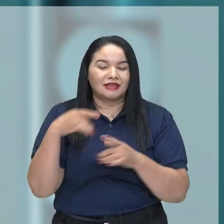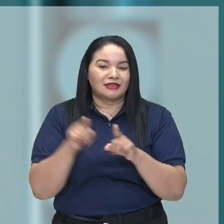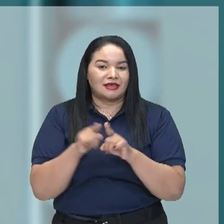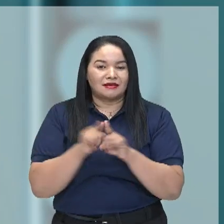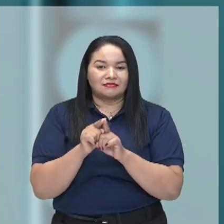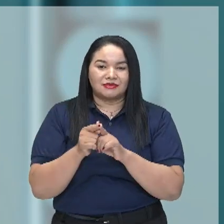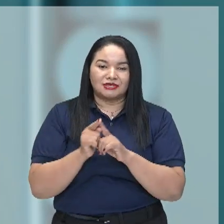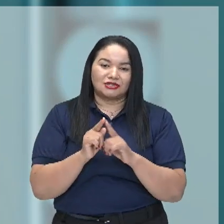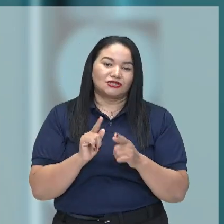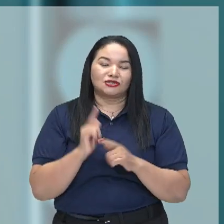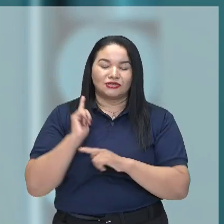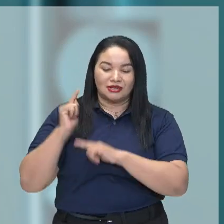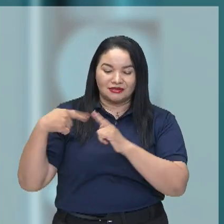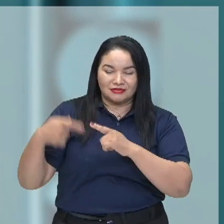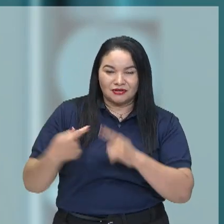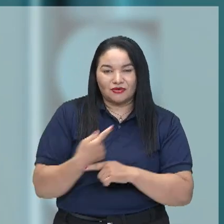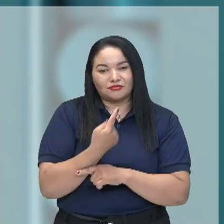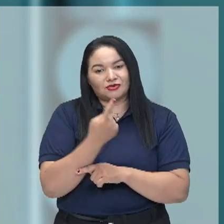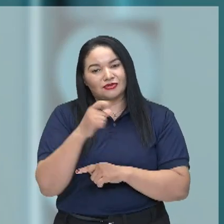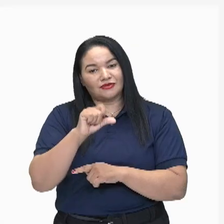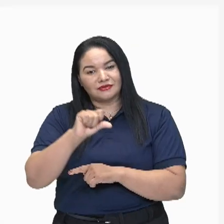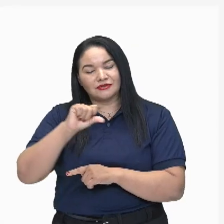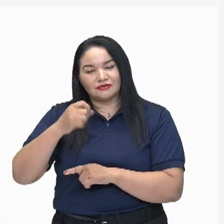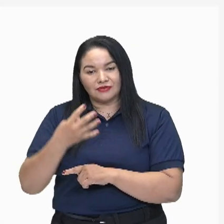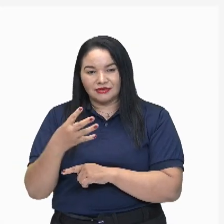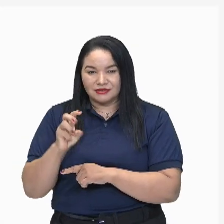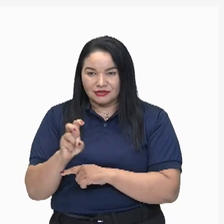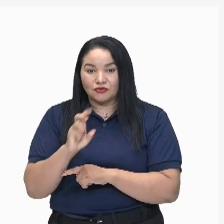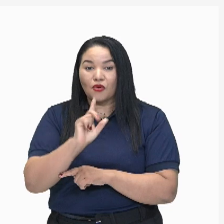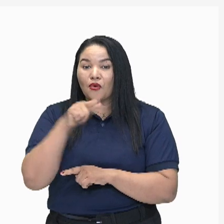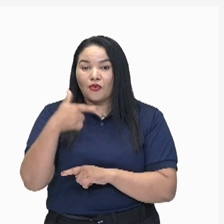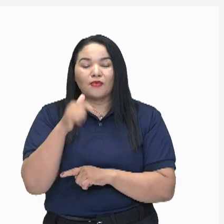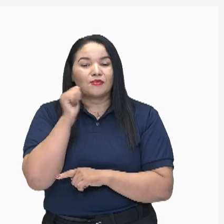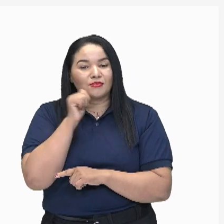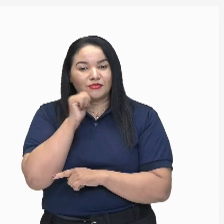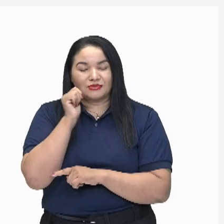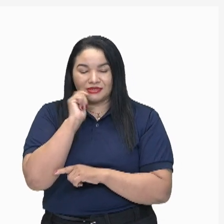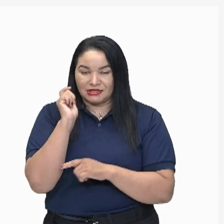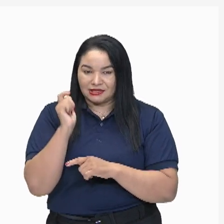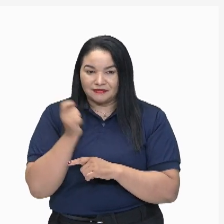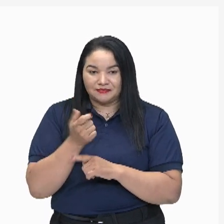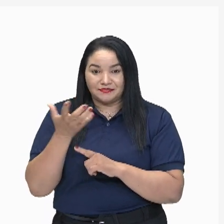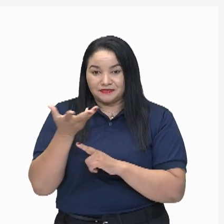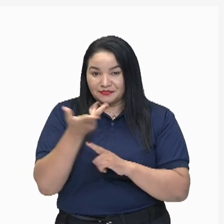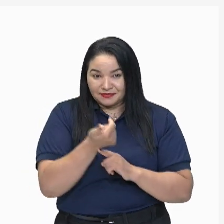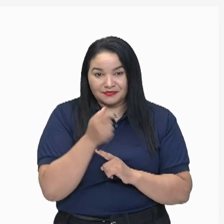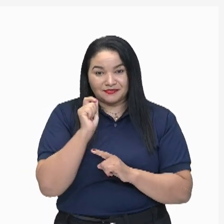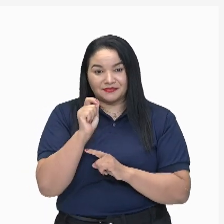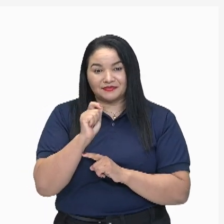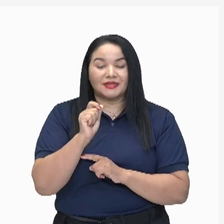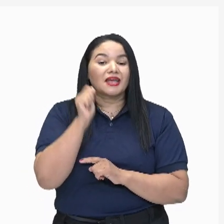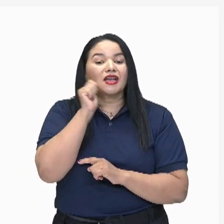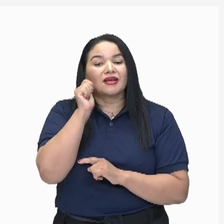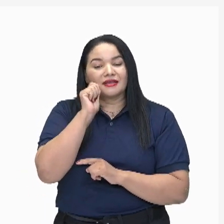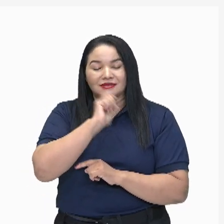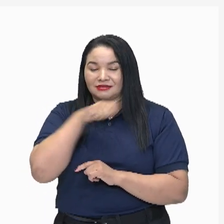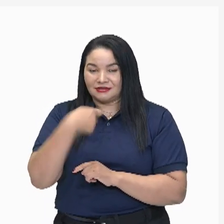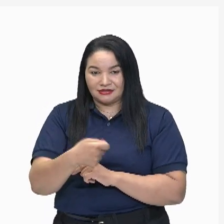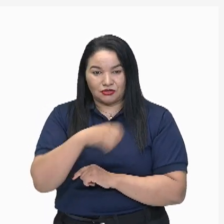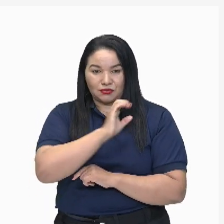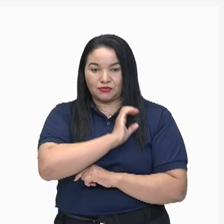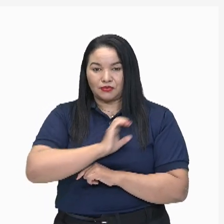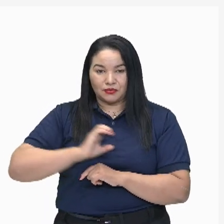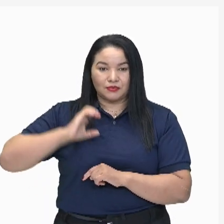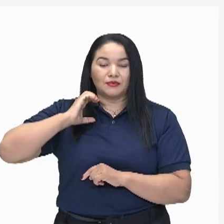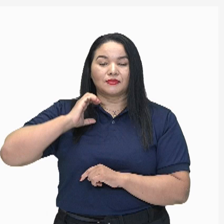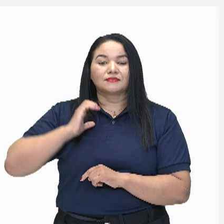de 1945. Nosso próximo artista, a nossa excelentíssima Clarice Lispector, a maior escritora